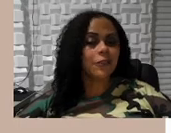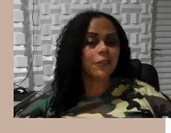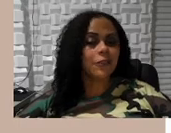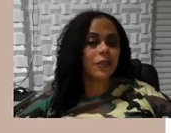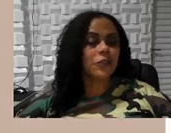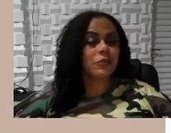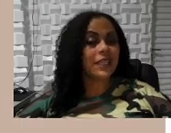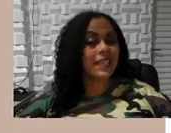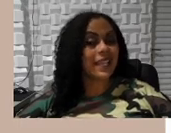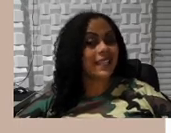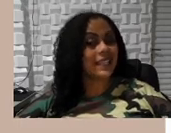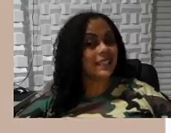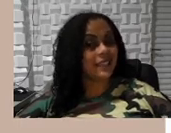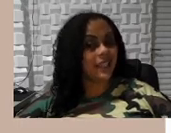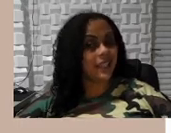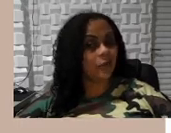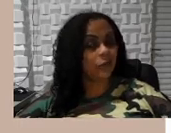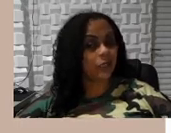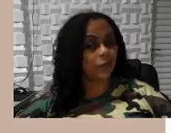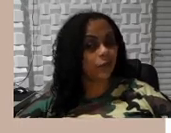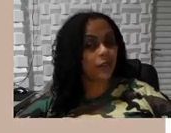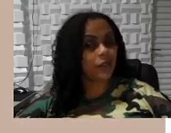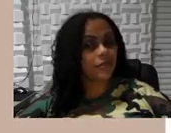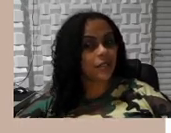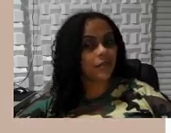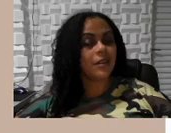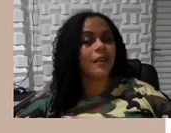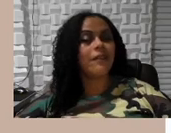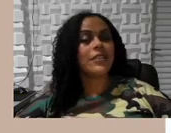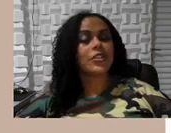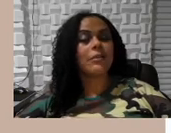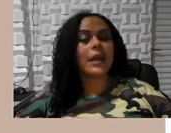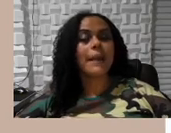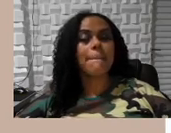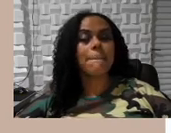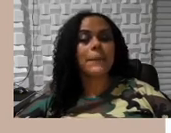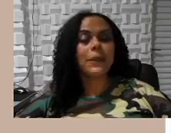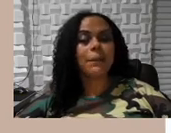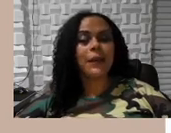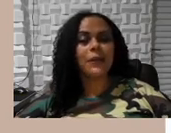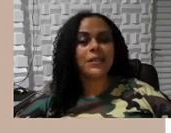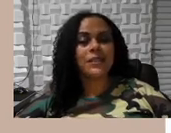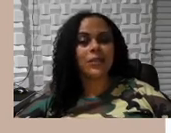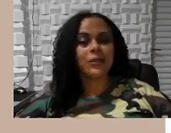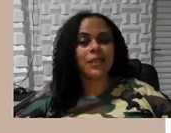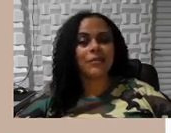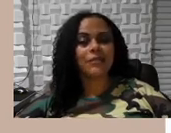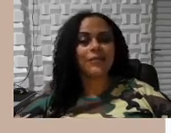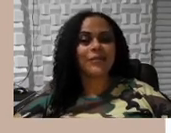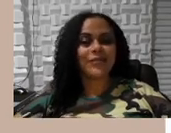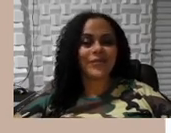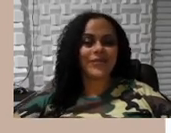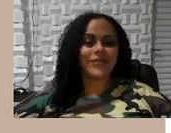for a antepenúltima, que é a terceira, contando do finalzinho, vai se chamar proparoxítona.